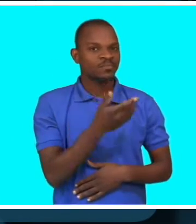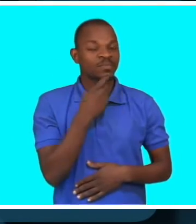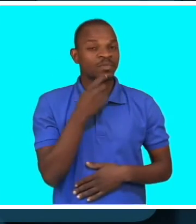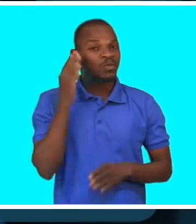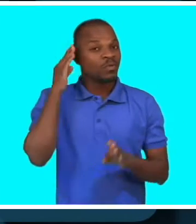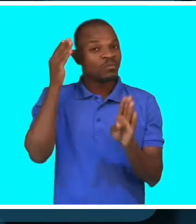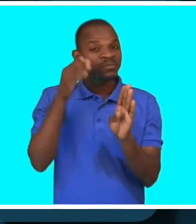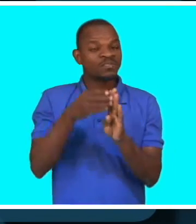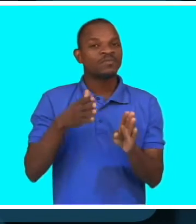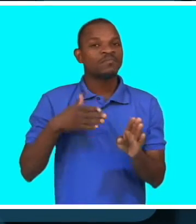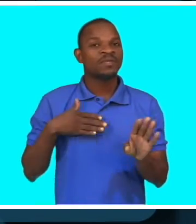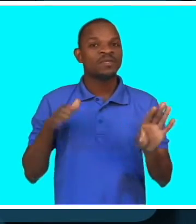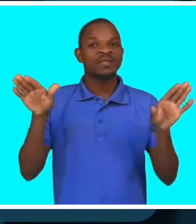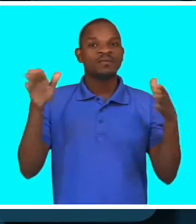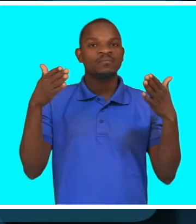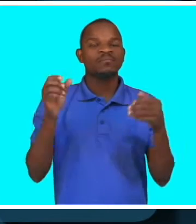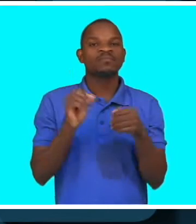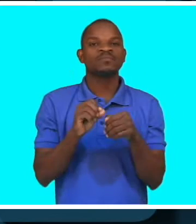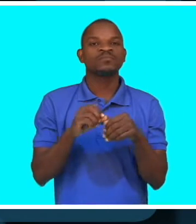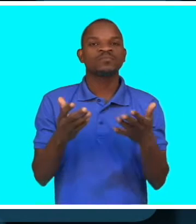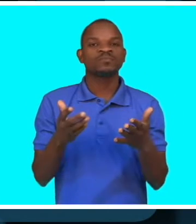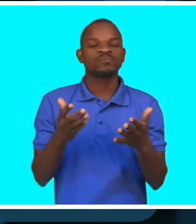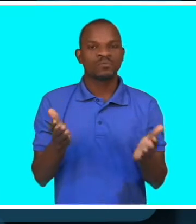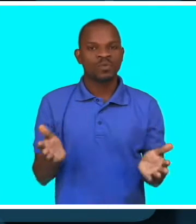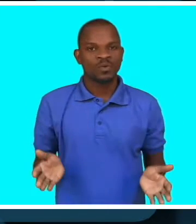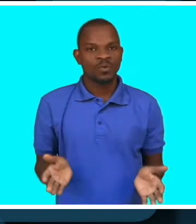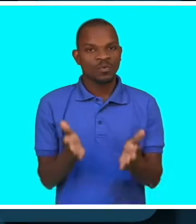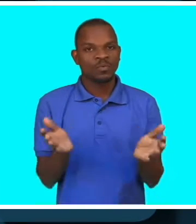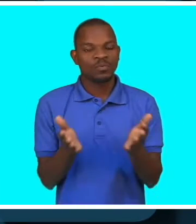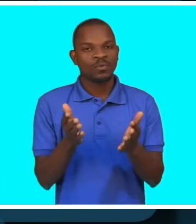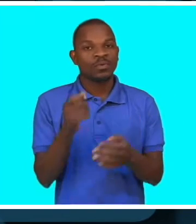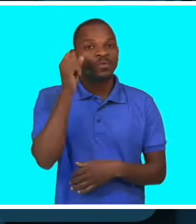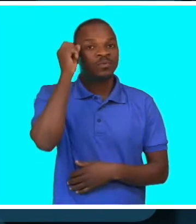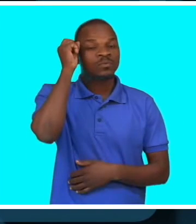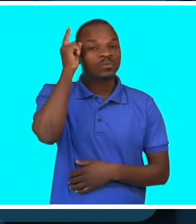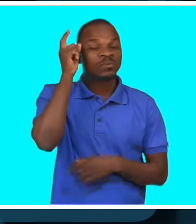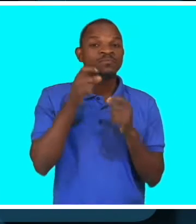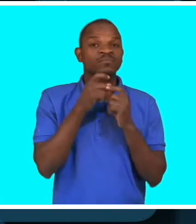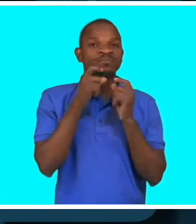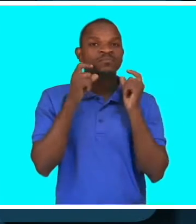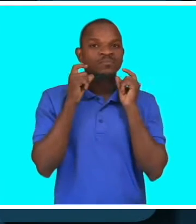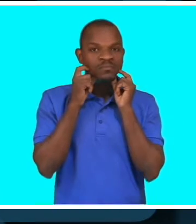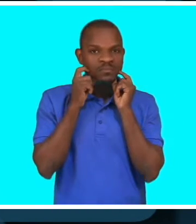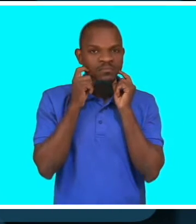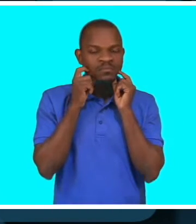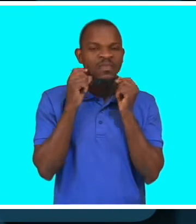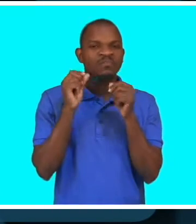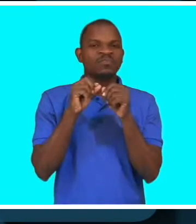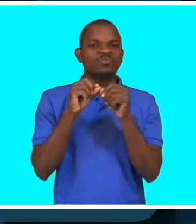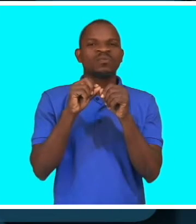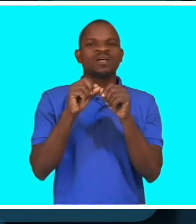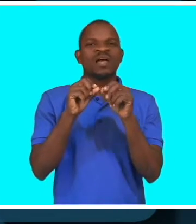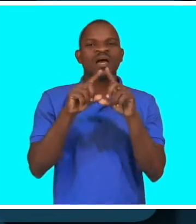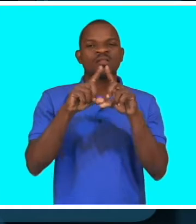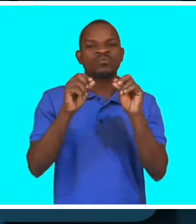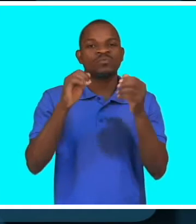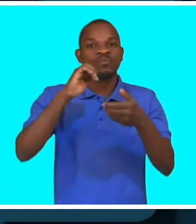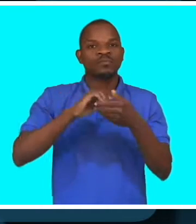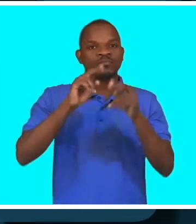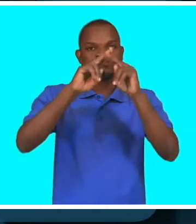da minha empresa é elevar a nossa cultura para um padrão internacional.